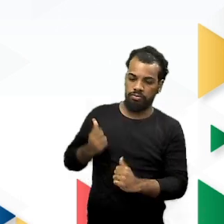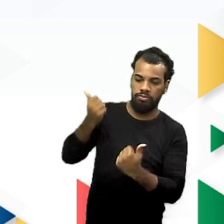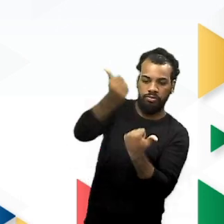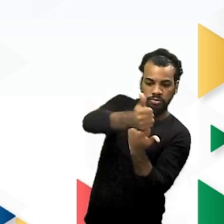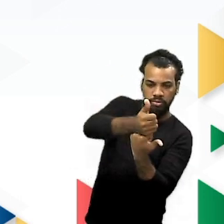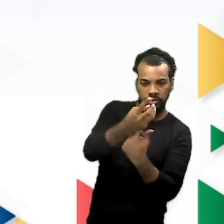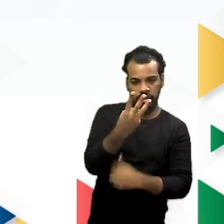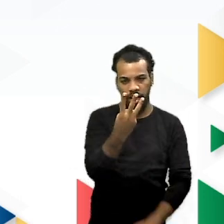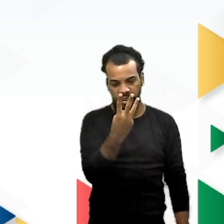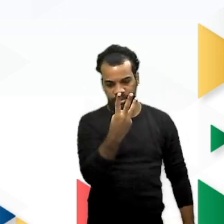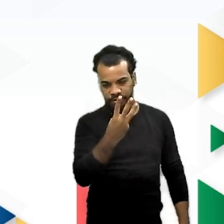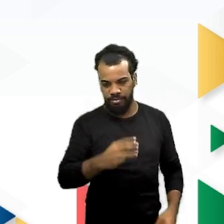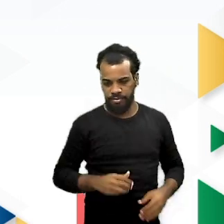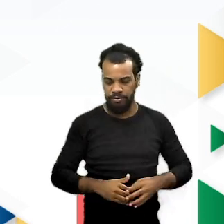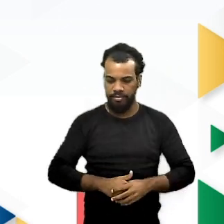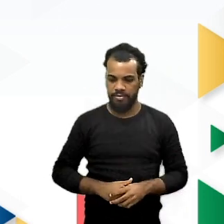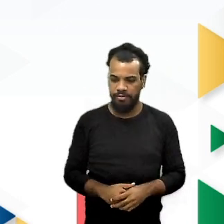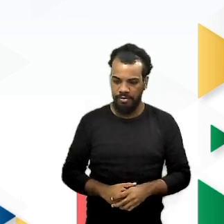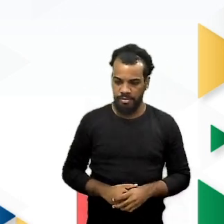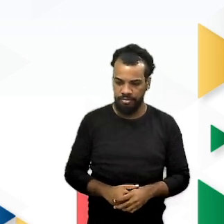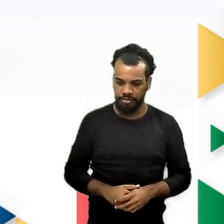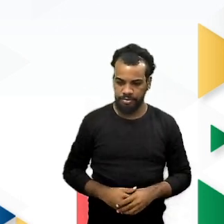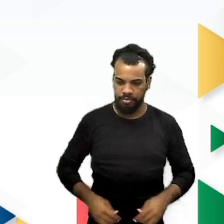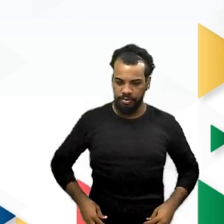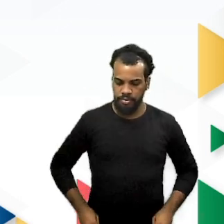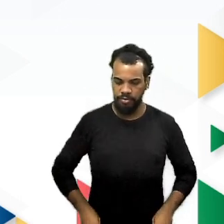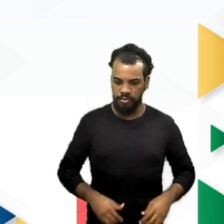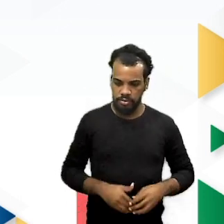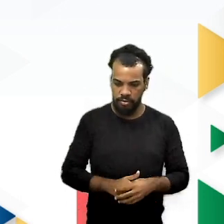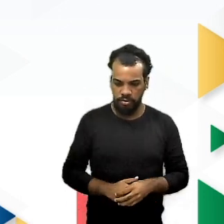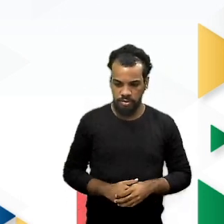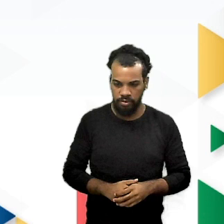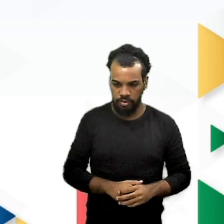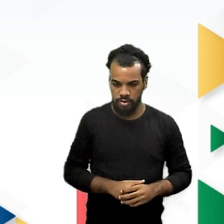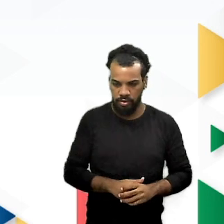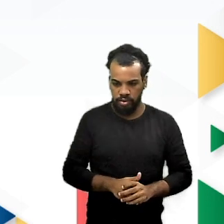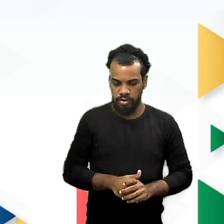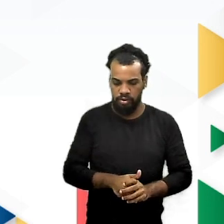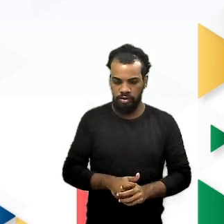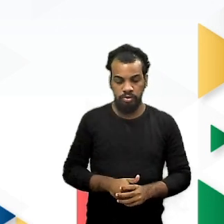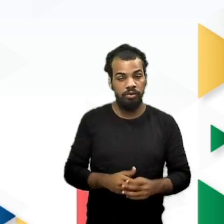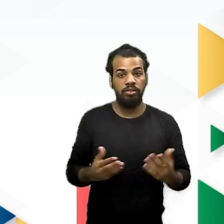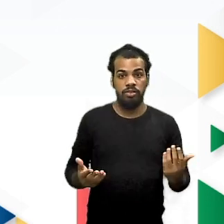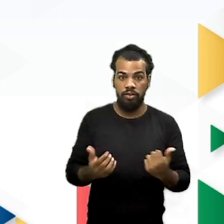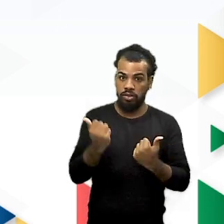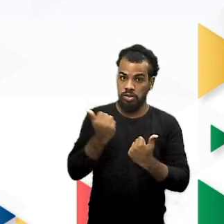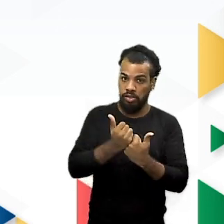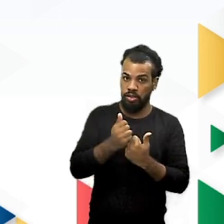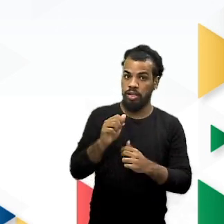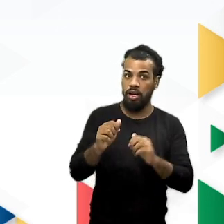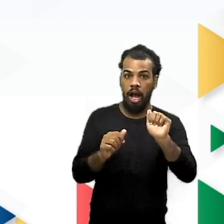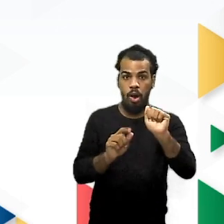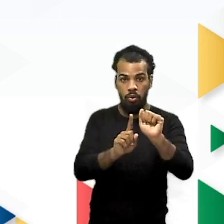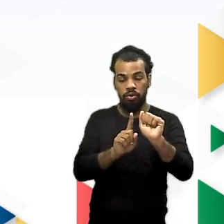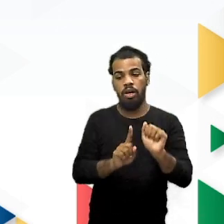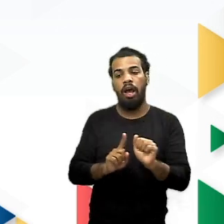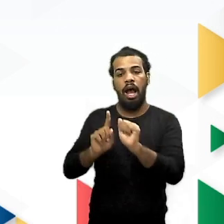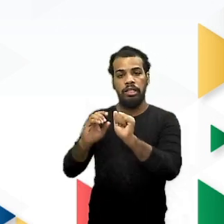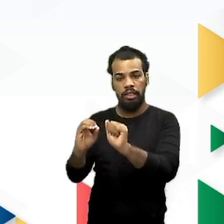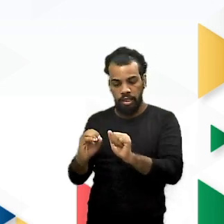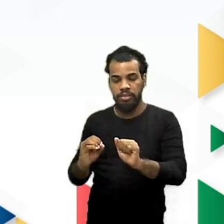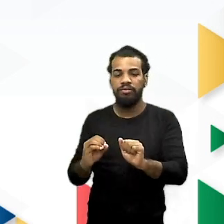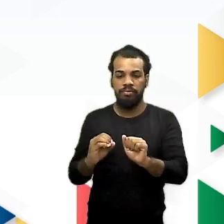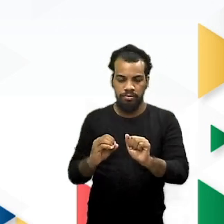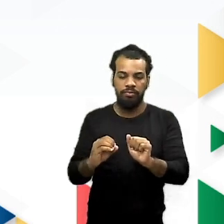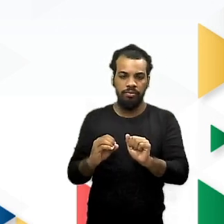Presta atenção, ó. Eu comecei por A2, porque se eu começar com A1, eu vou ter A0. Como eu tenho um A1 já na questão, eu